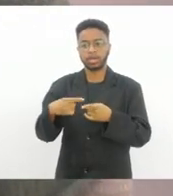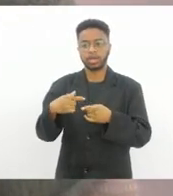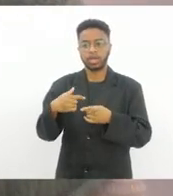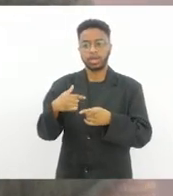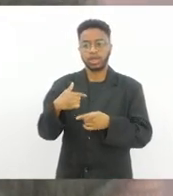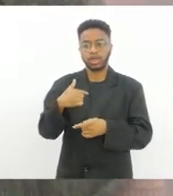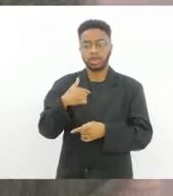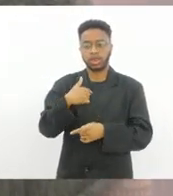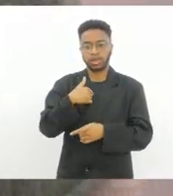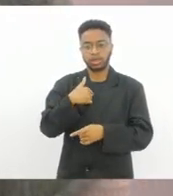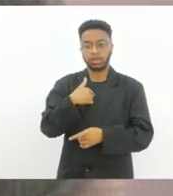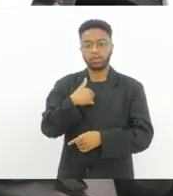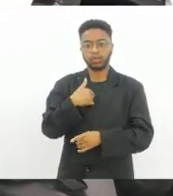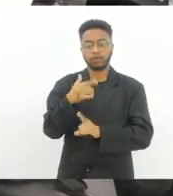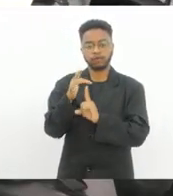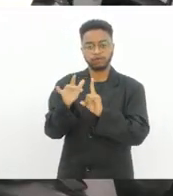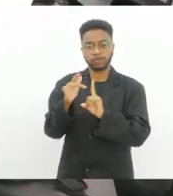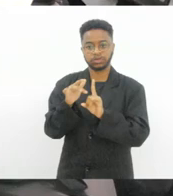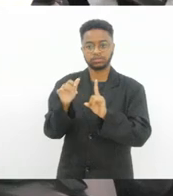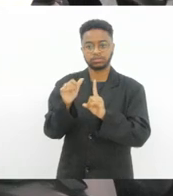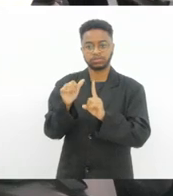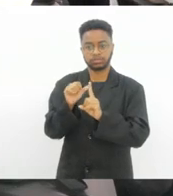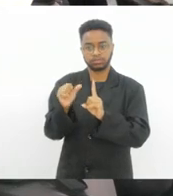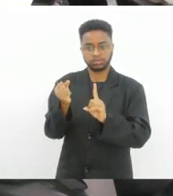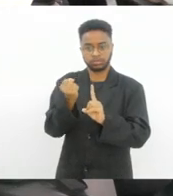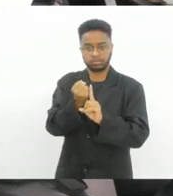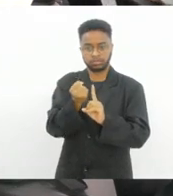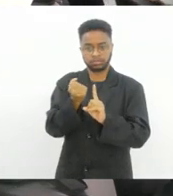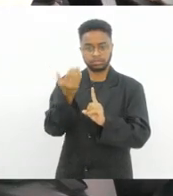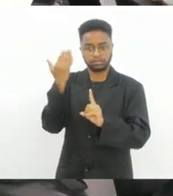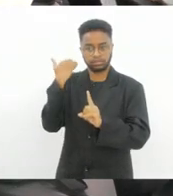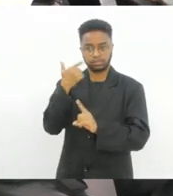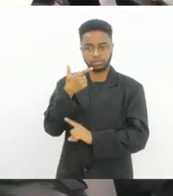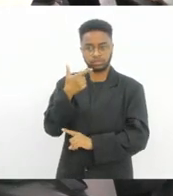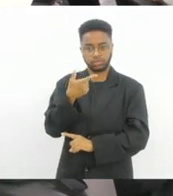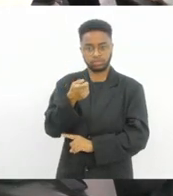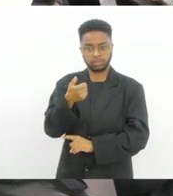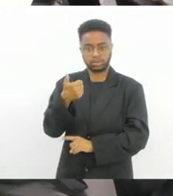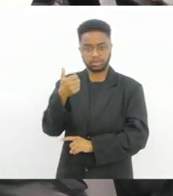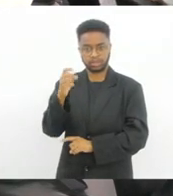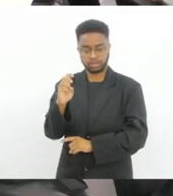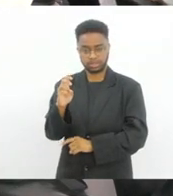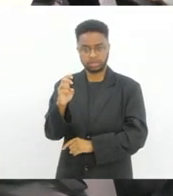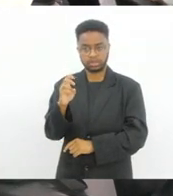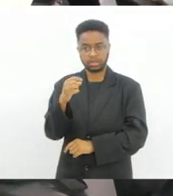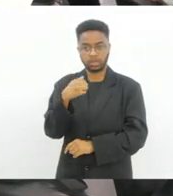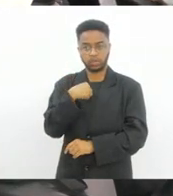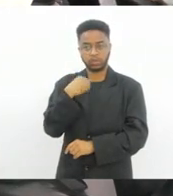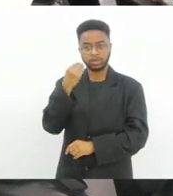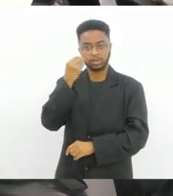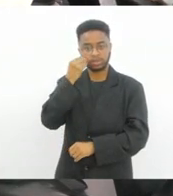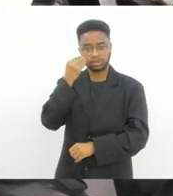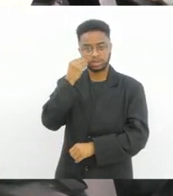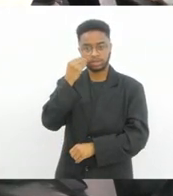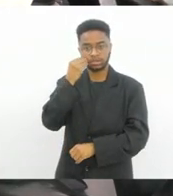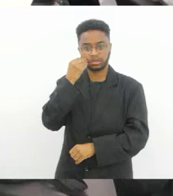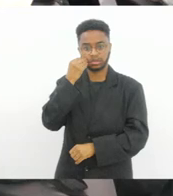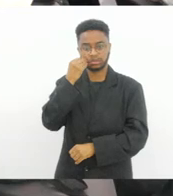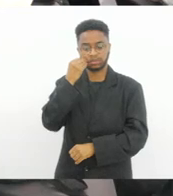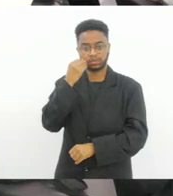feminicídio em 2015 e eu tentei sair, vou tentar ao